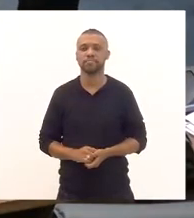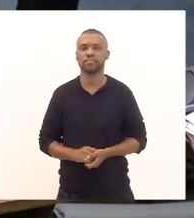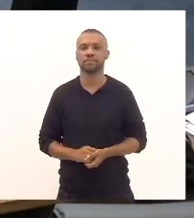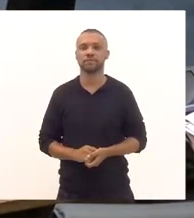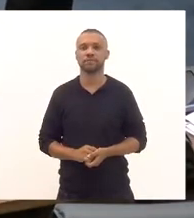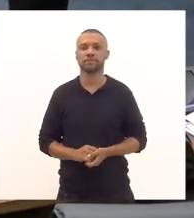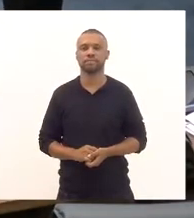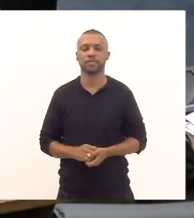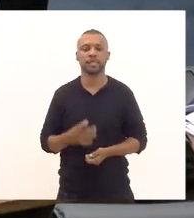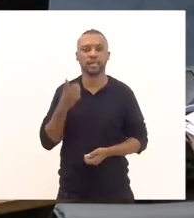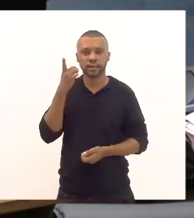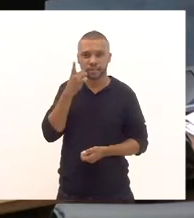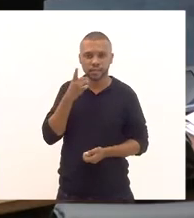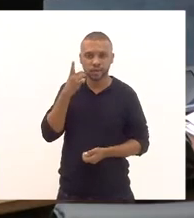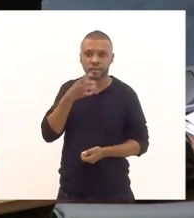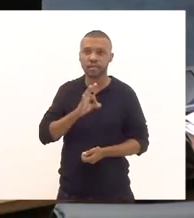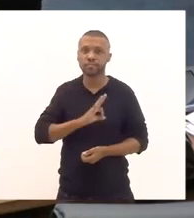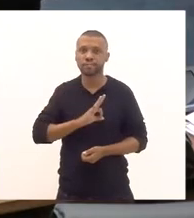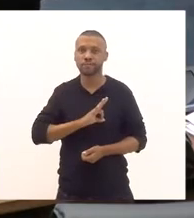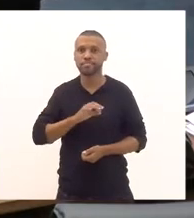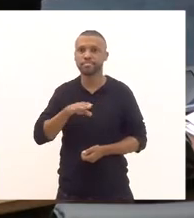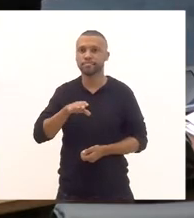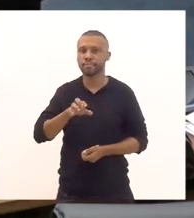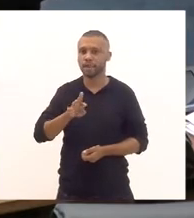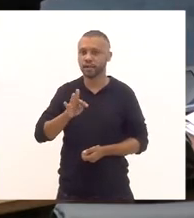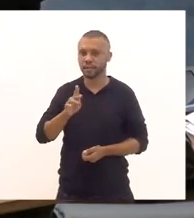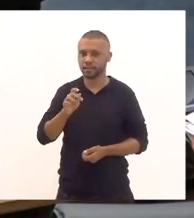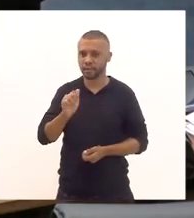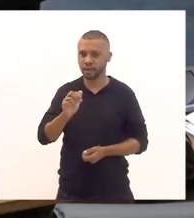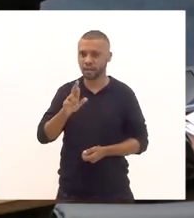a deputada Martha Rocha e